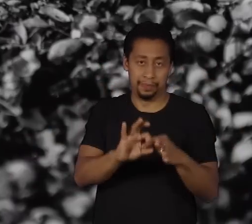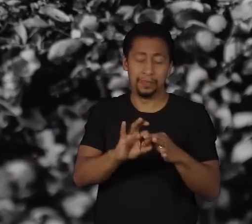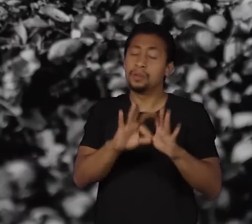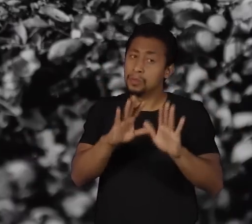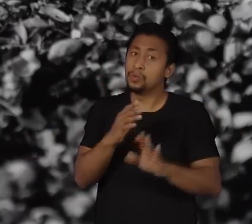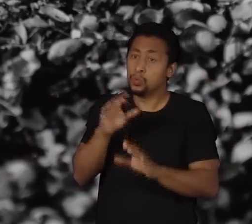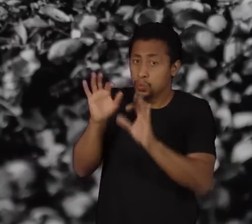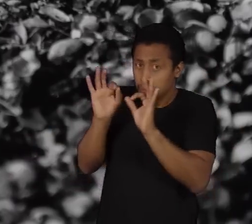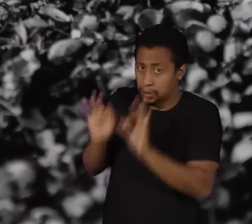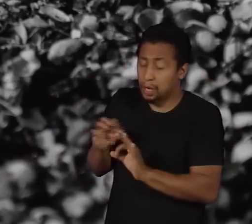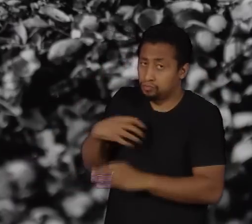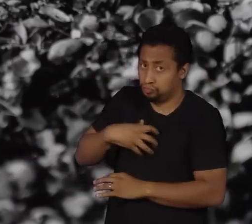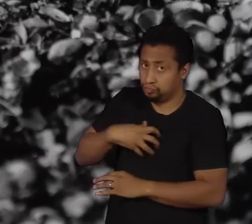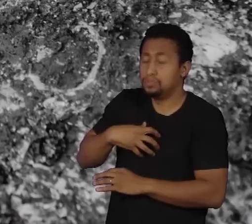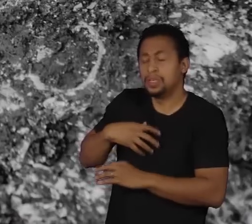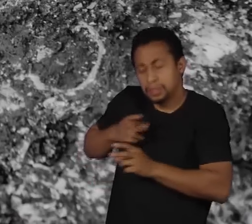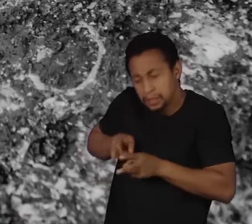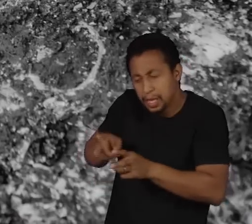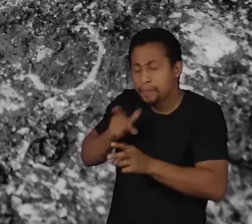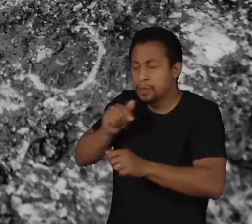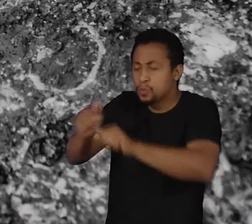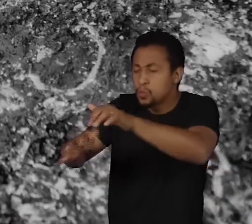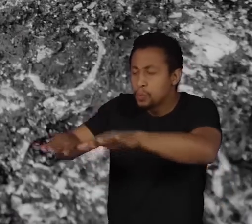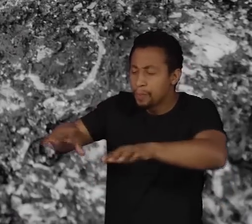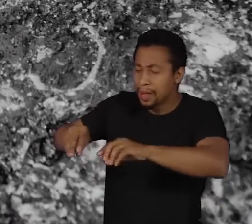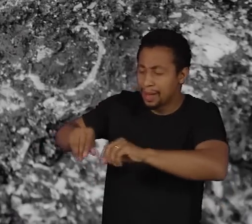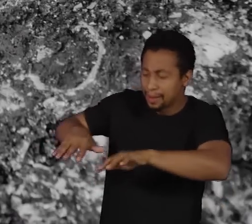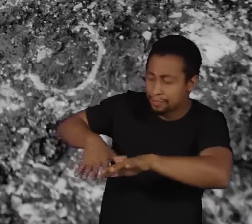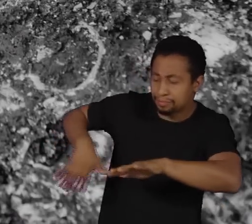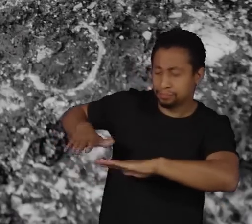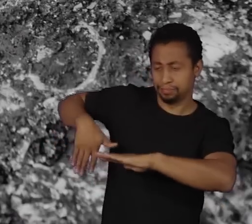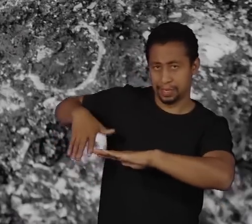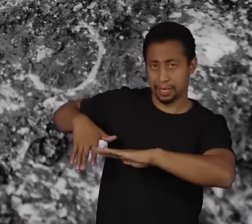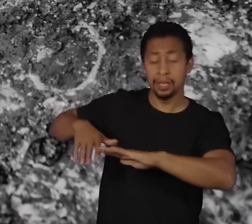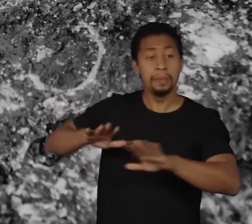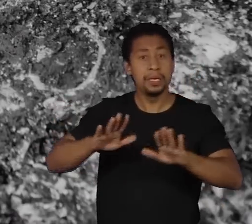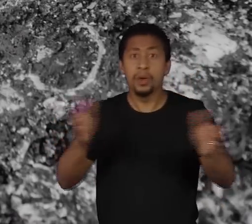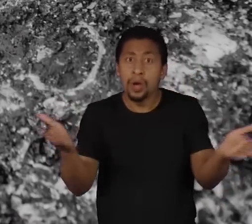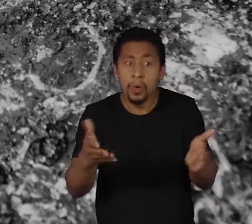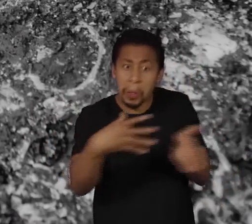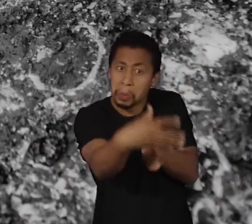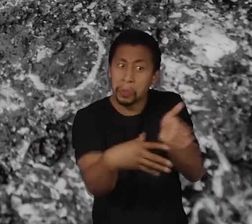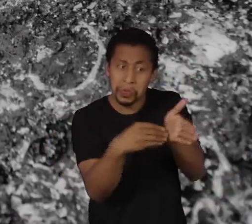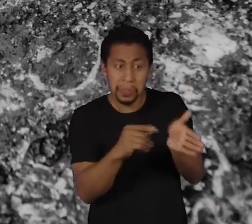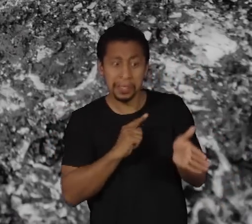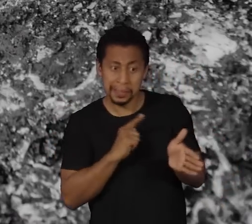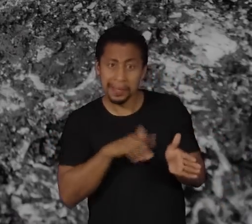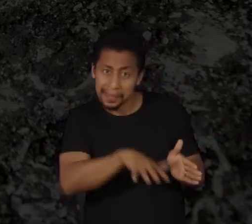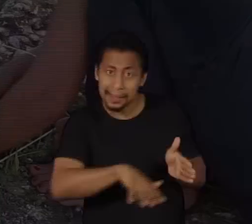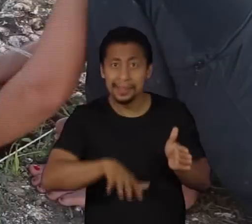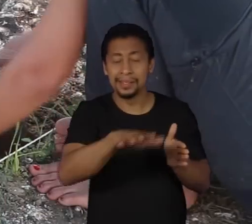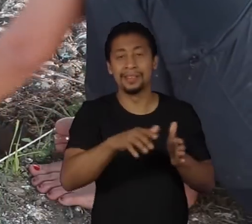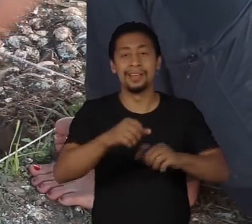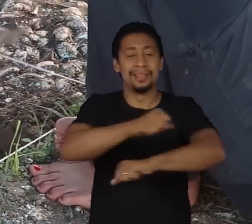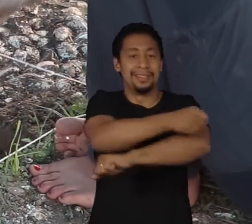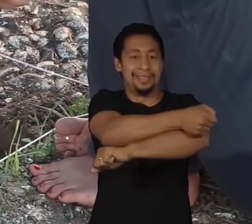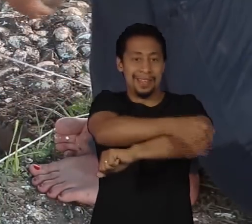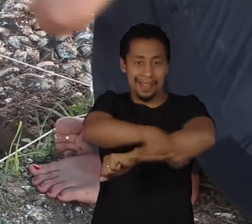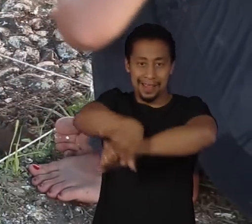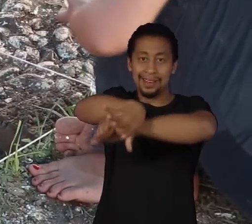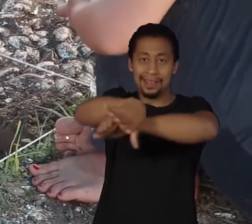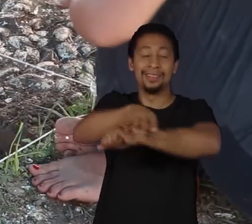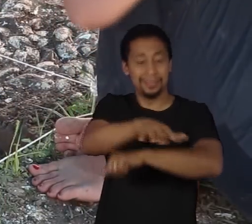aqui os sambaquis surpreendem por estarem no interior da Amazônia brasileira, na região de Santarém. Eles estão